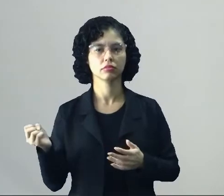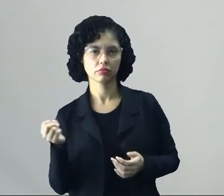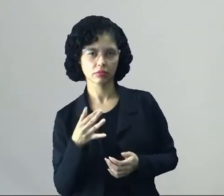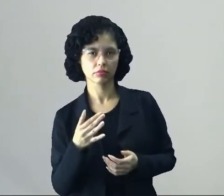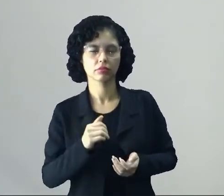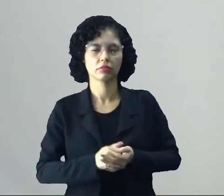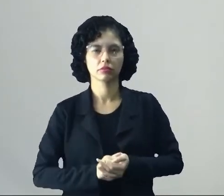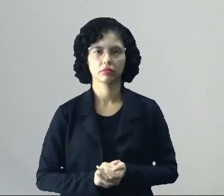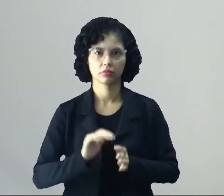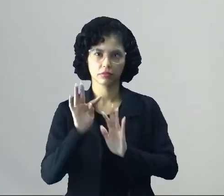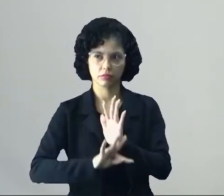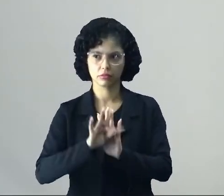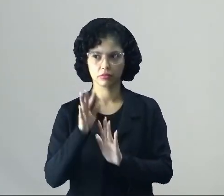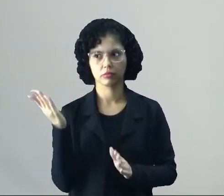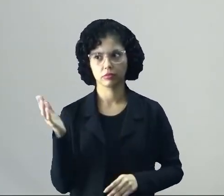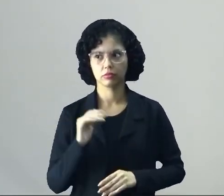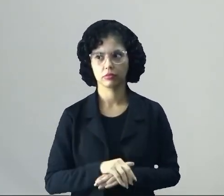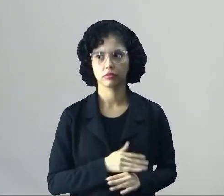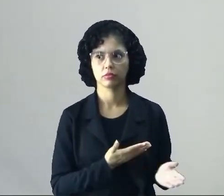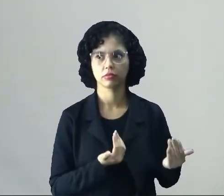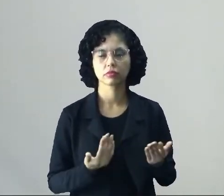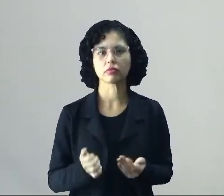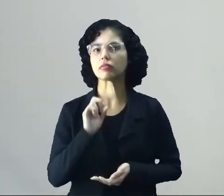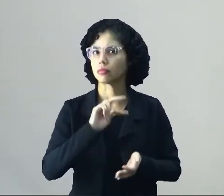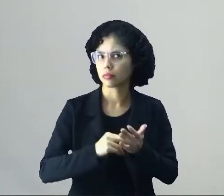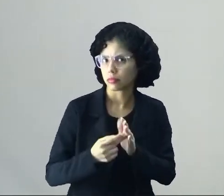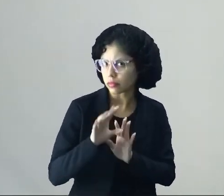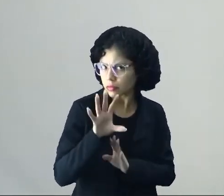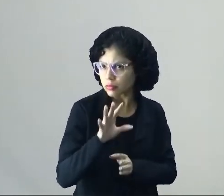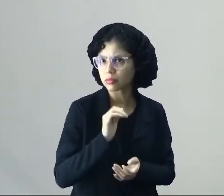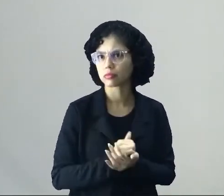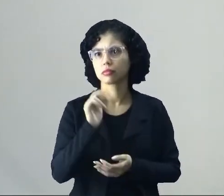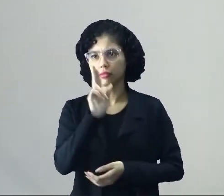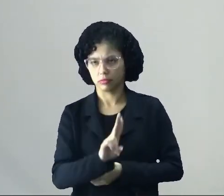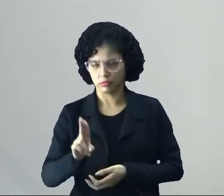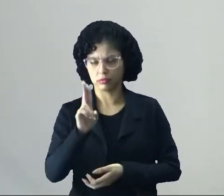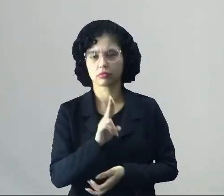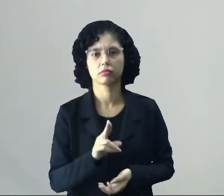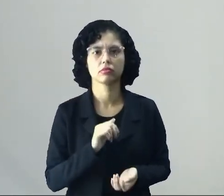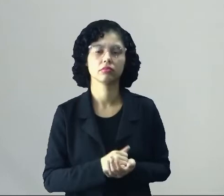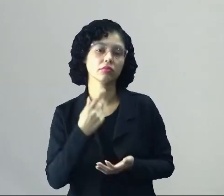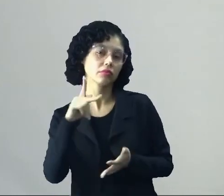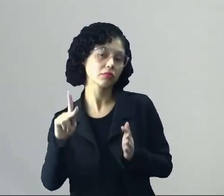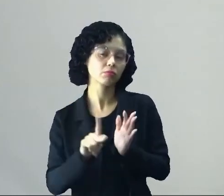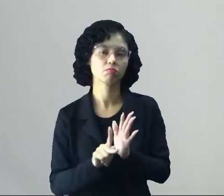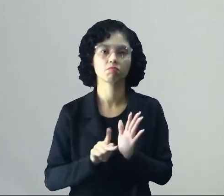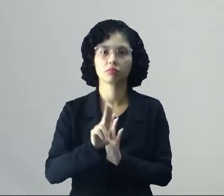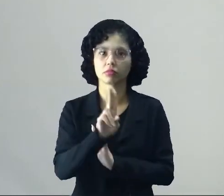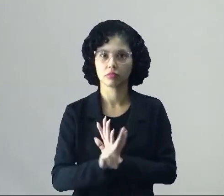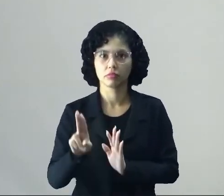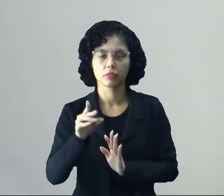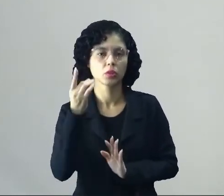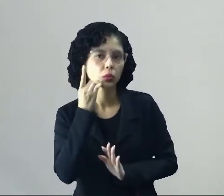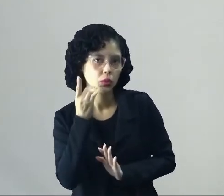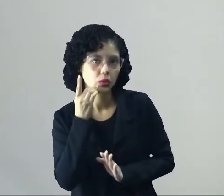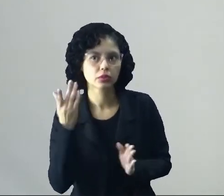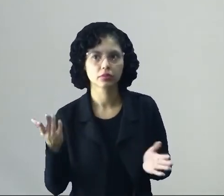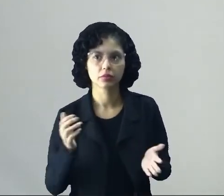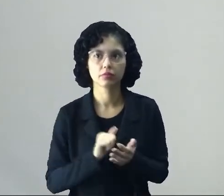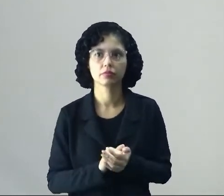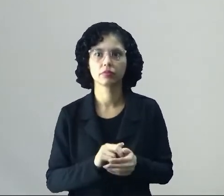como esses que aparecem no texto desse participante. Não é isso. Se você utilizar os seus que você usa no dia a dia,